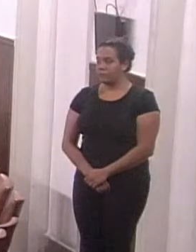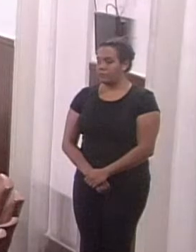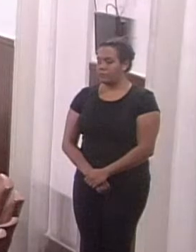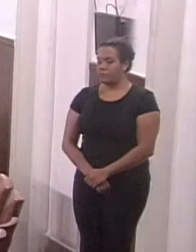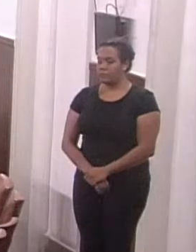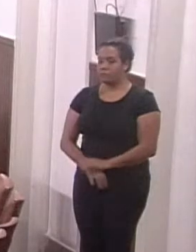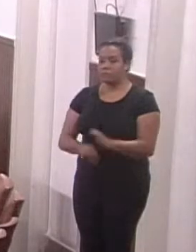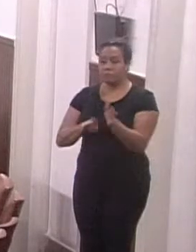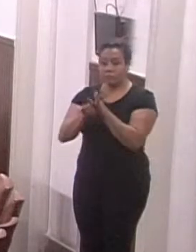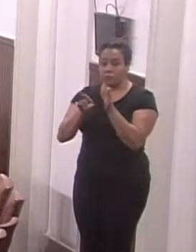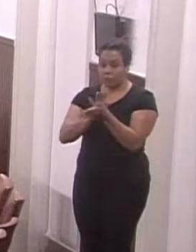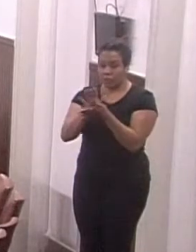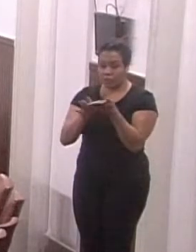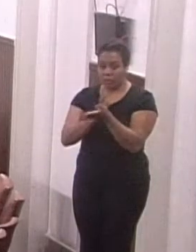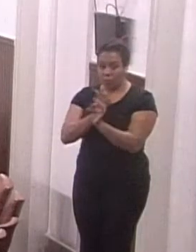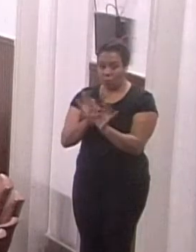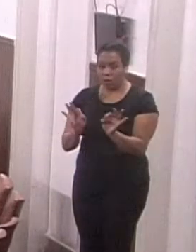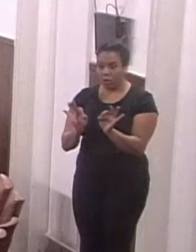Nenhuma pergunta?